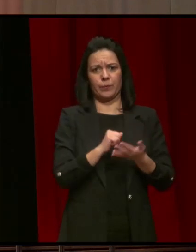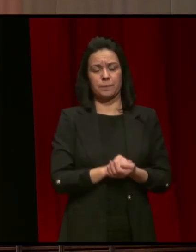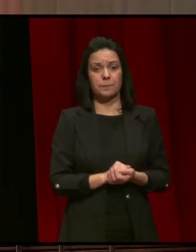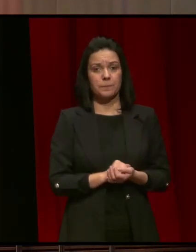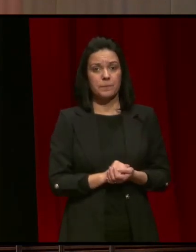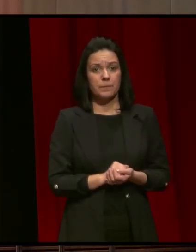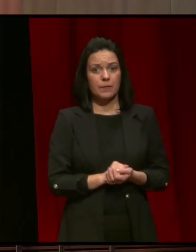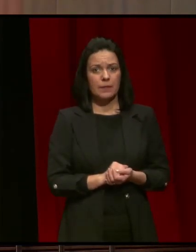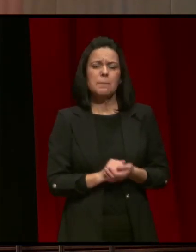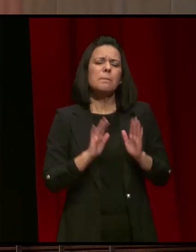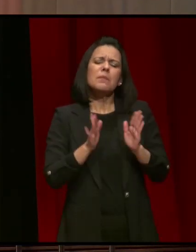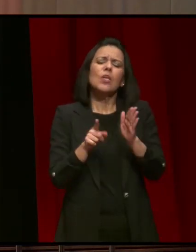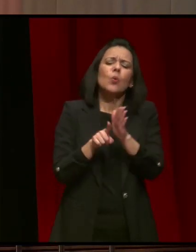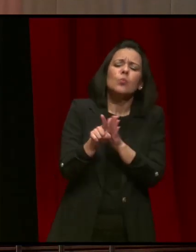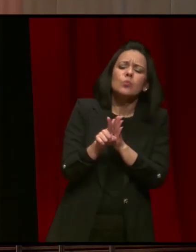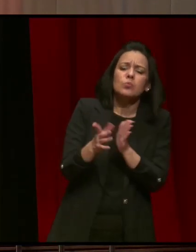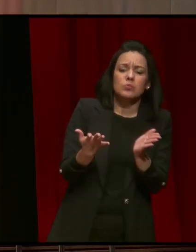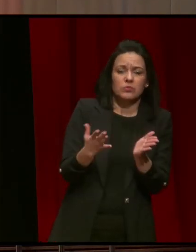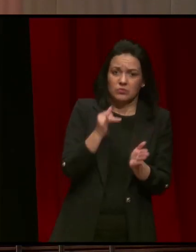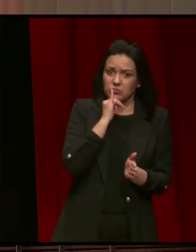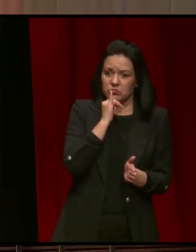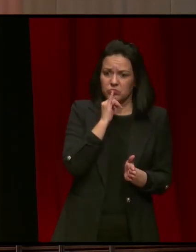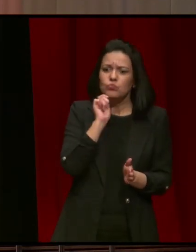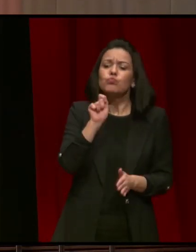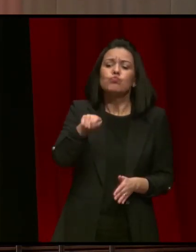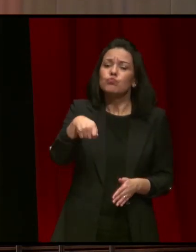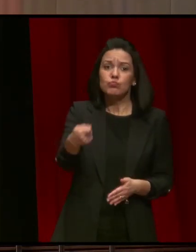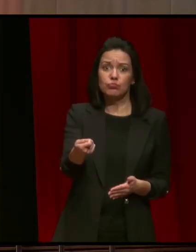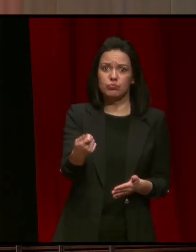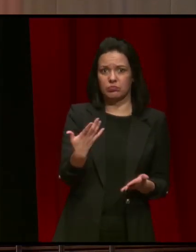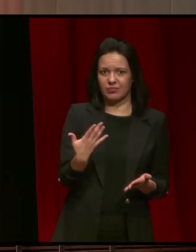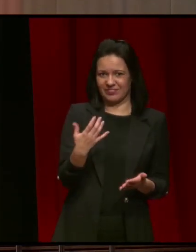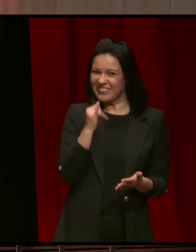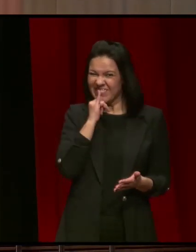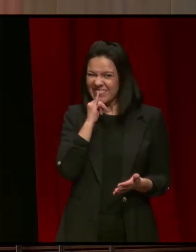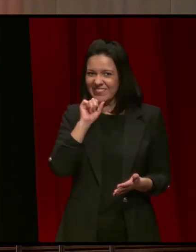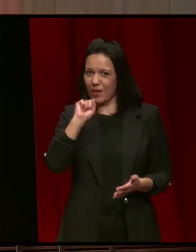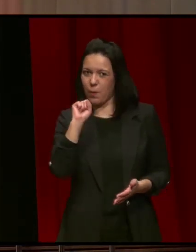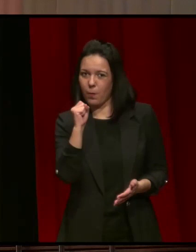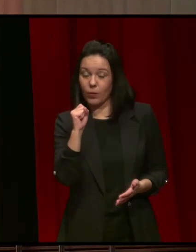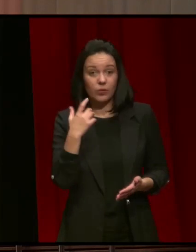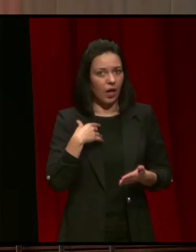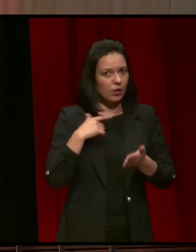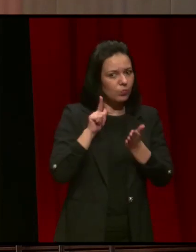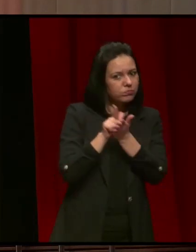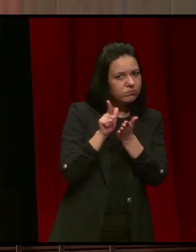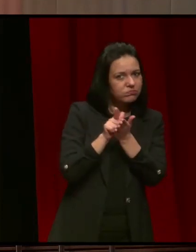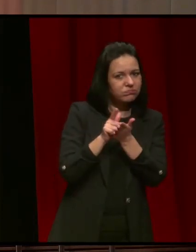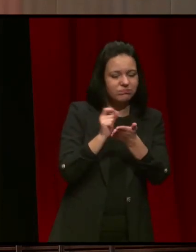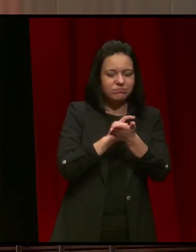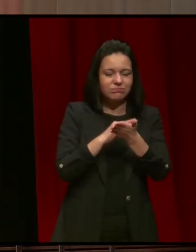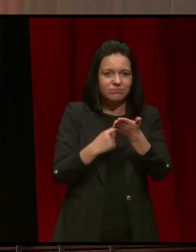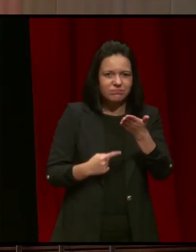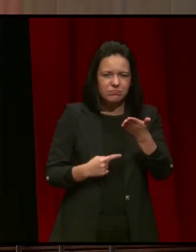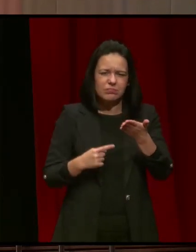perguntava, isso aqui, vamos dizer, é o número 8. Eu não sabia, né? Então eu pegava o meu papel, falava, a mão